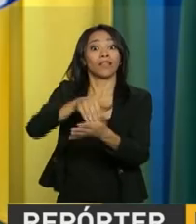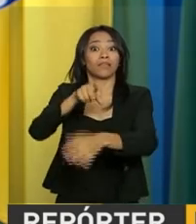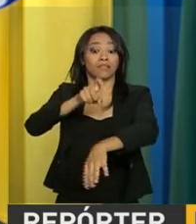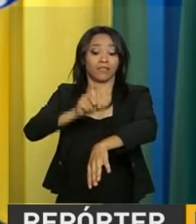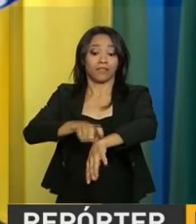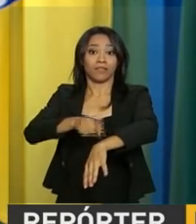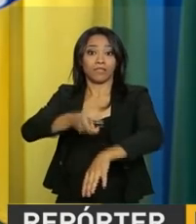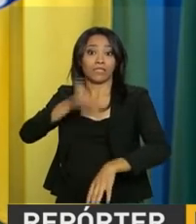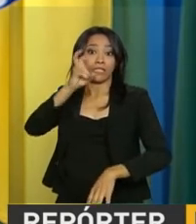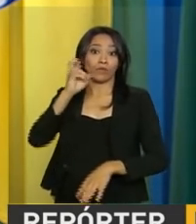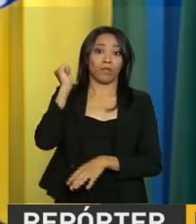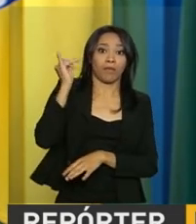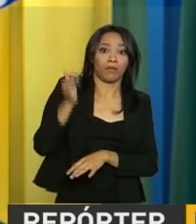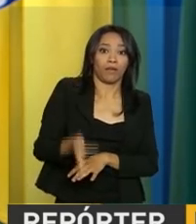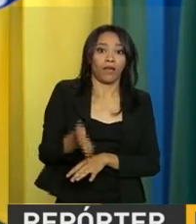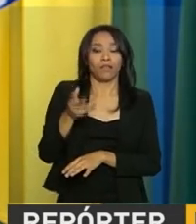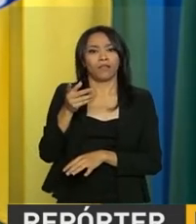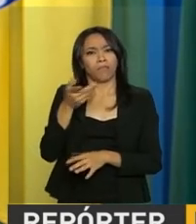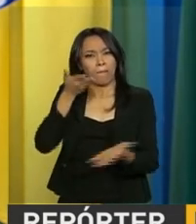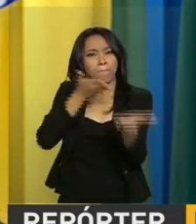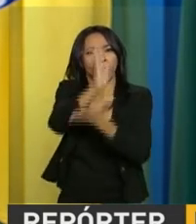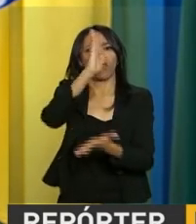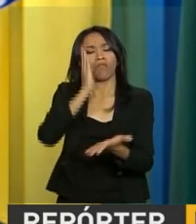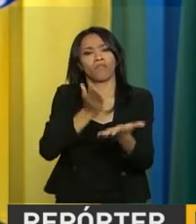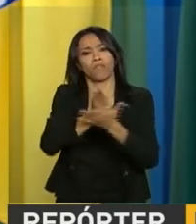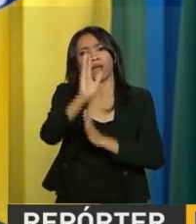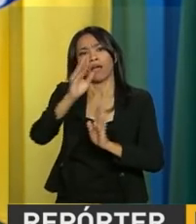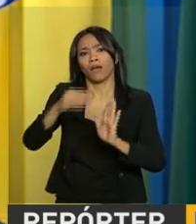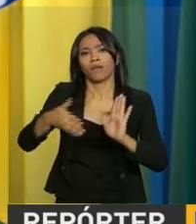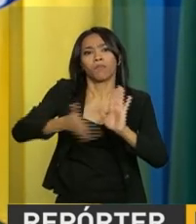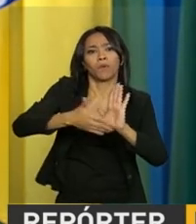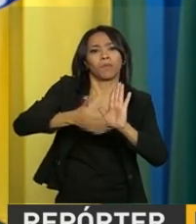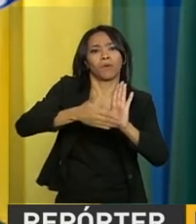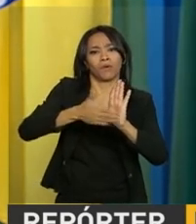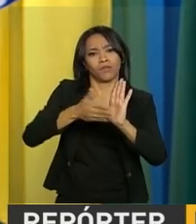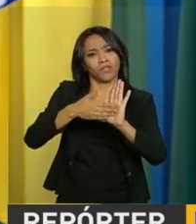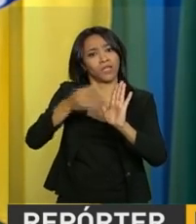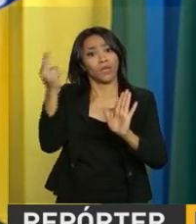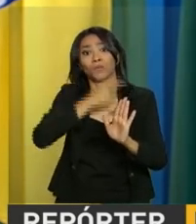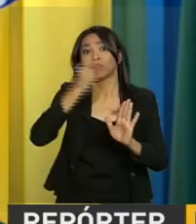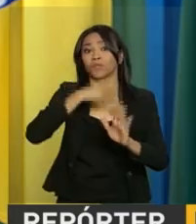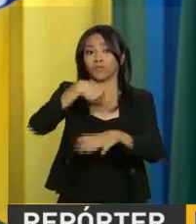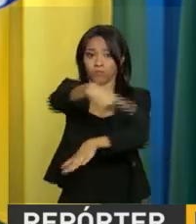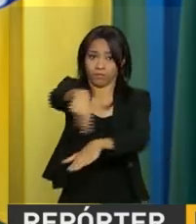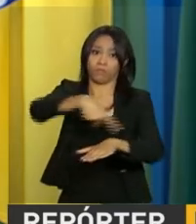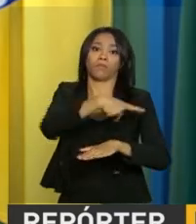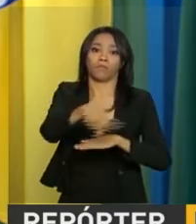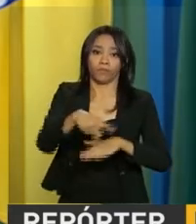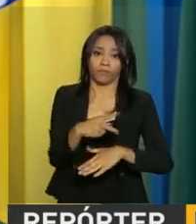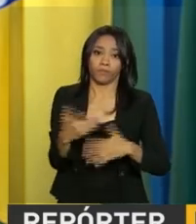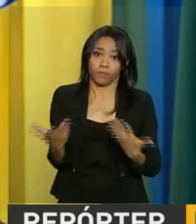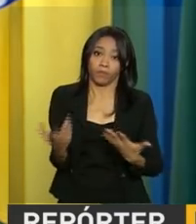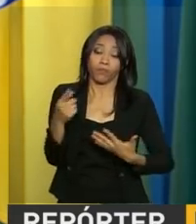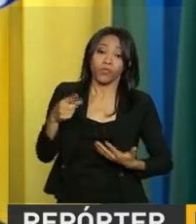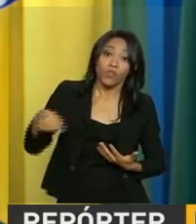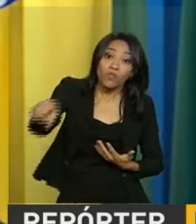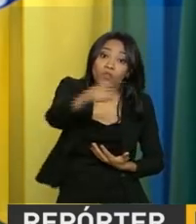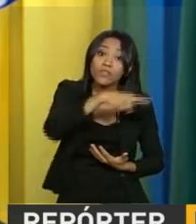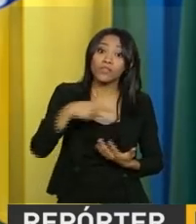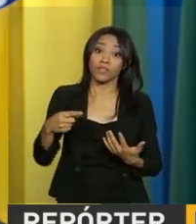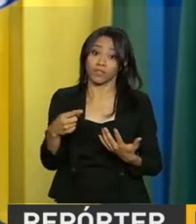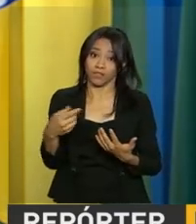aprovar as medidas urgentes do estado brasileiro vocês que hoje tomam posse